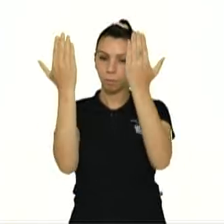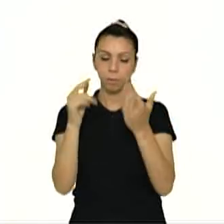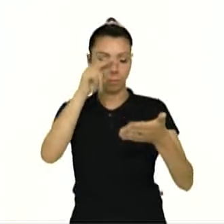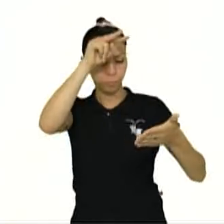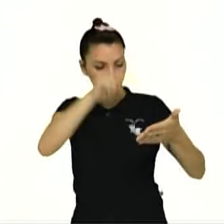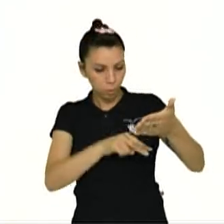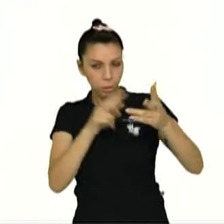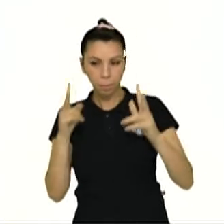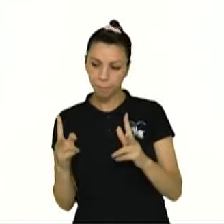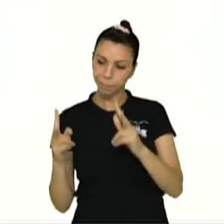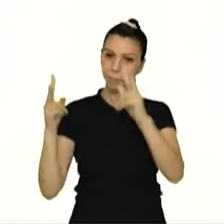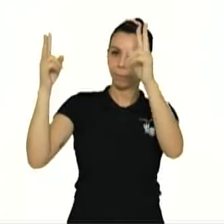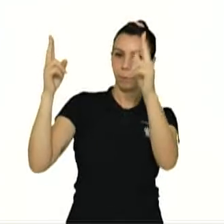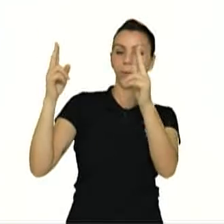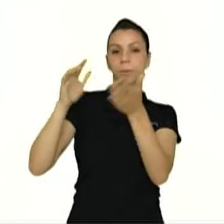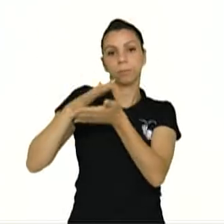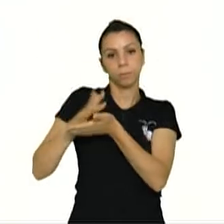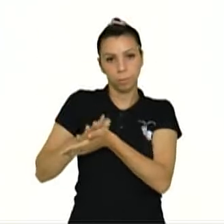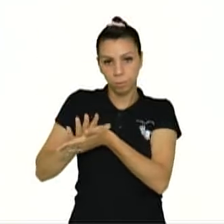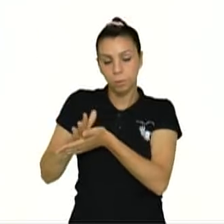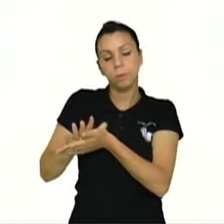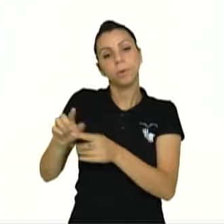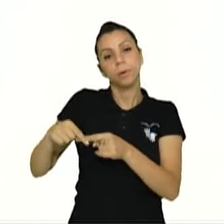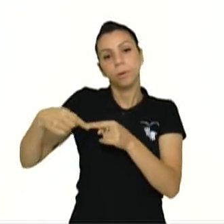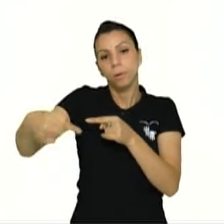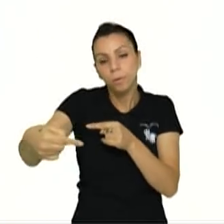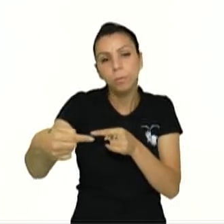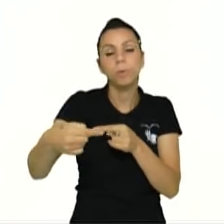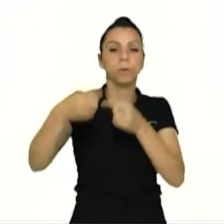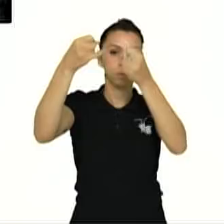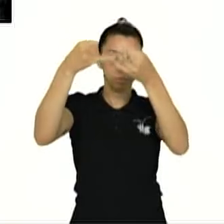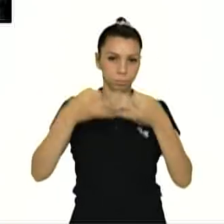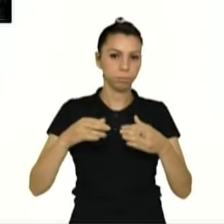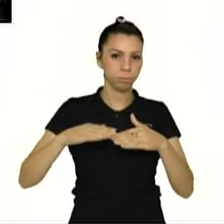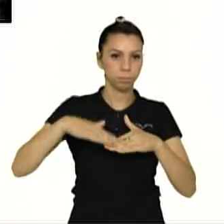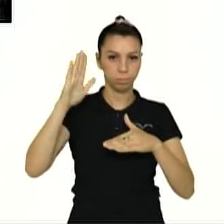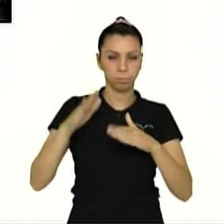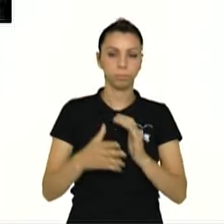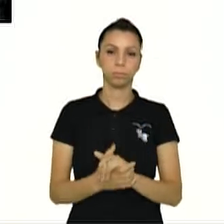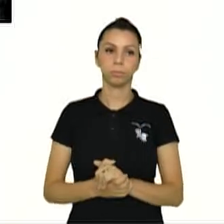vocês um trecho desse samba e a gente vai falar um pouquinho a respeito. Vamos lá?